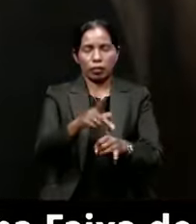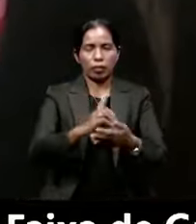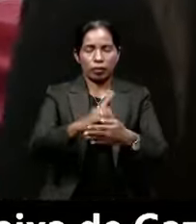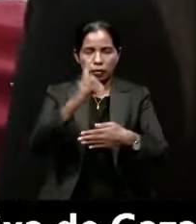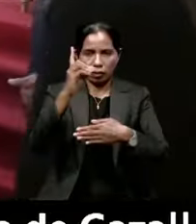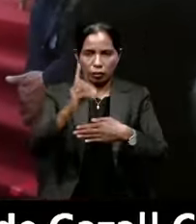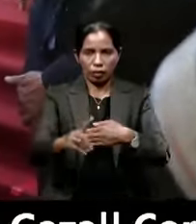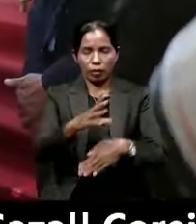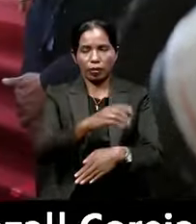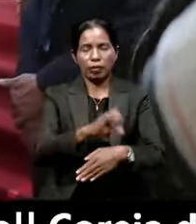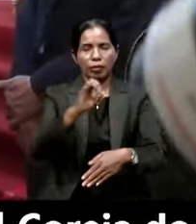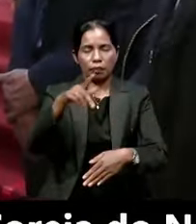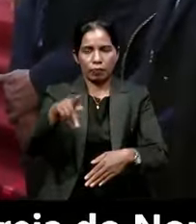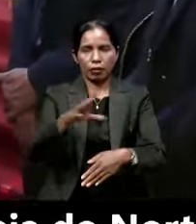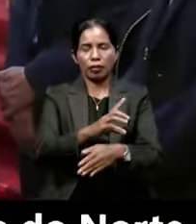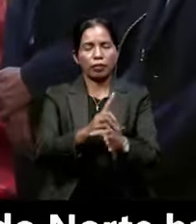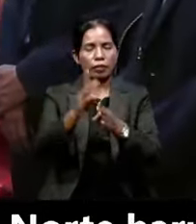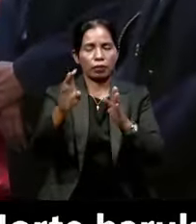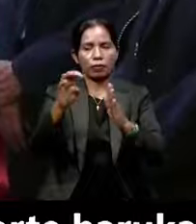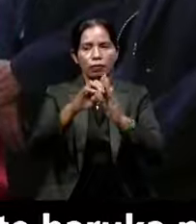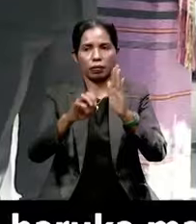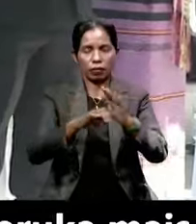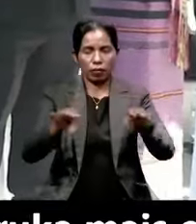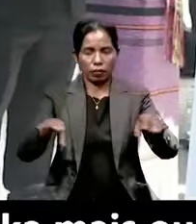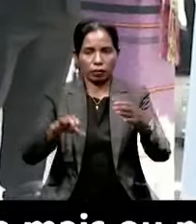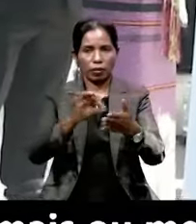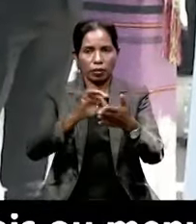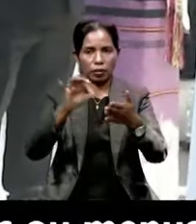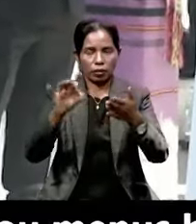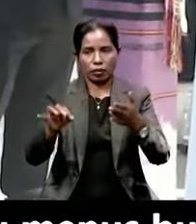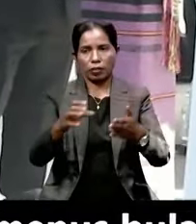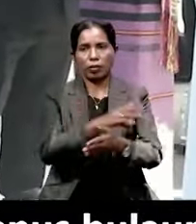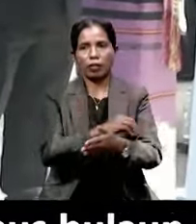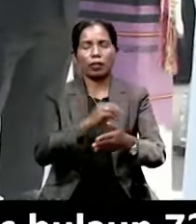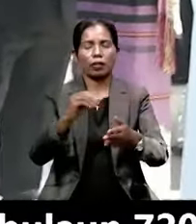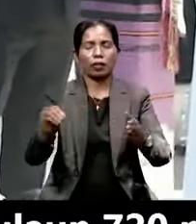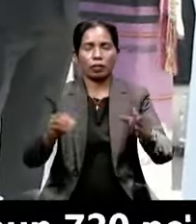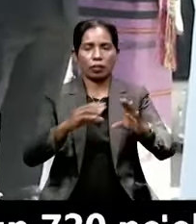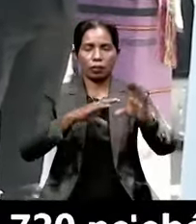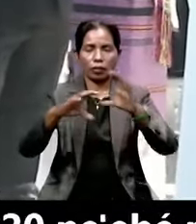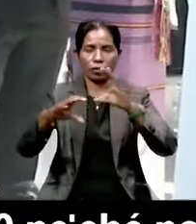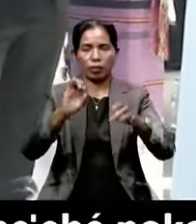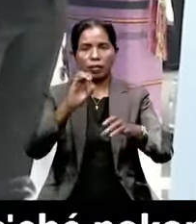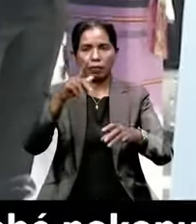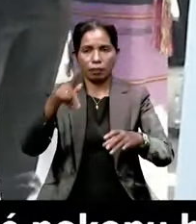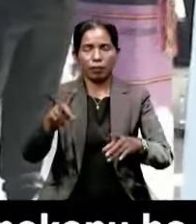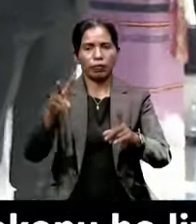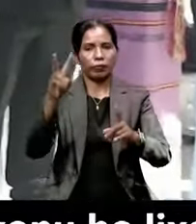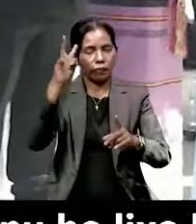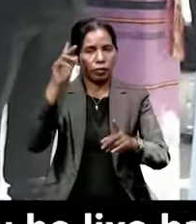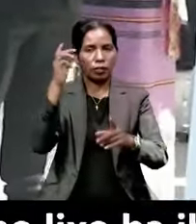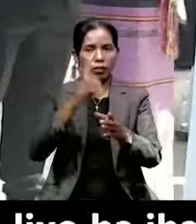promoção bambu IP diretor executivo serviço registro na verificação empresarial IP ho vice diretor